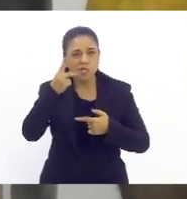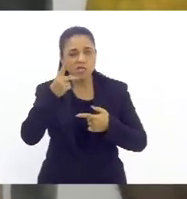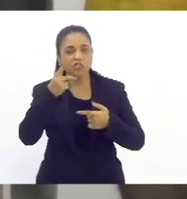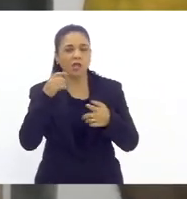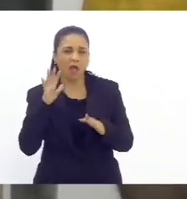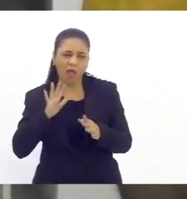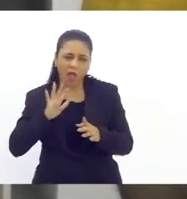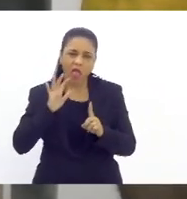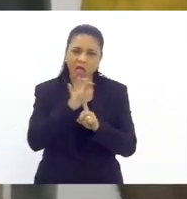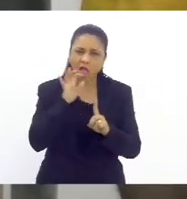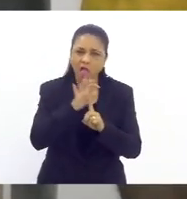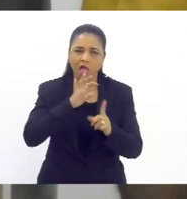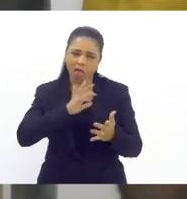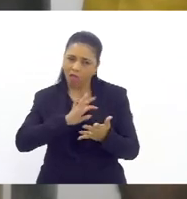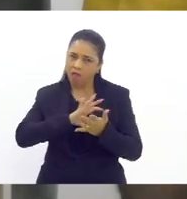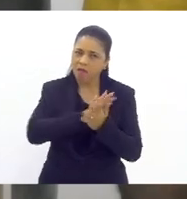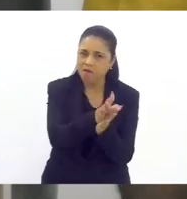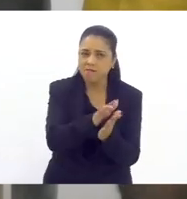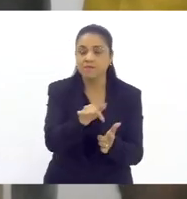repressão para